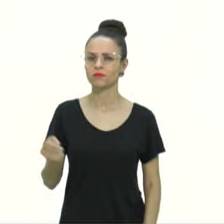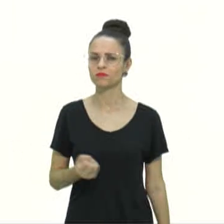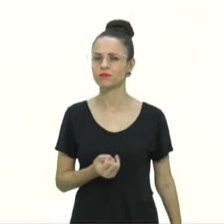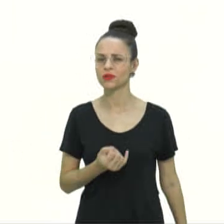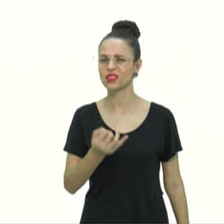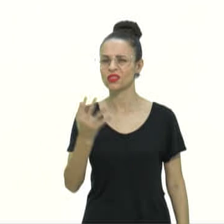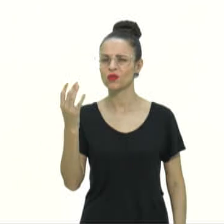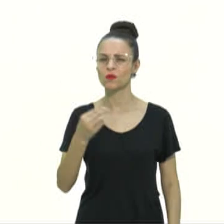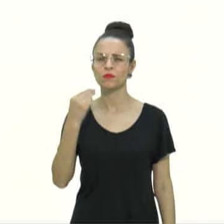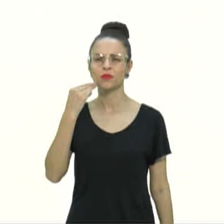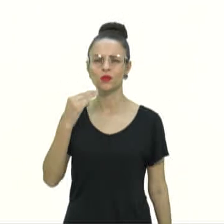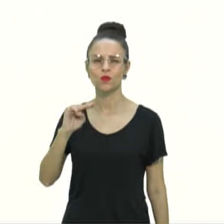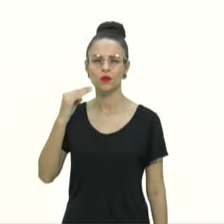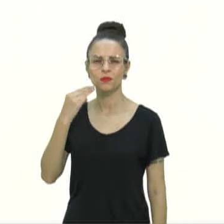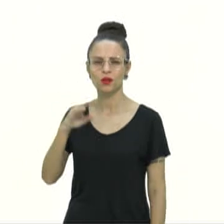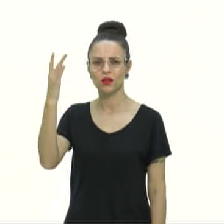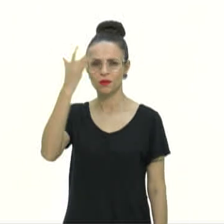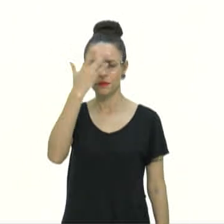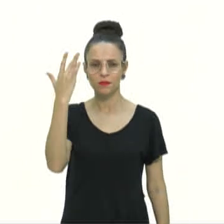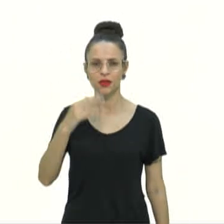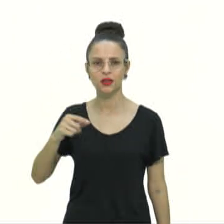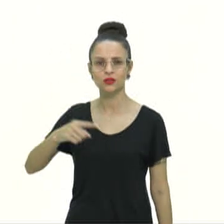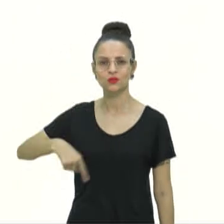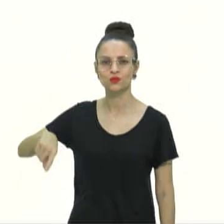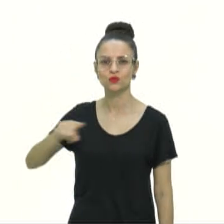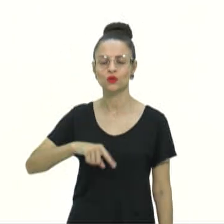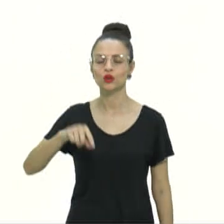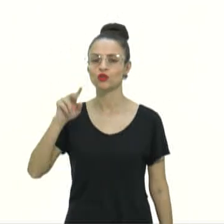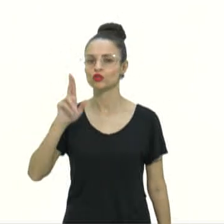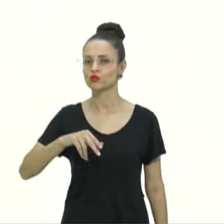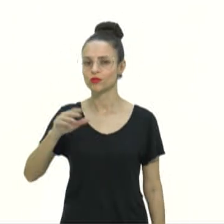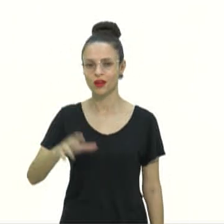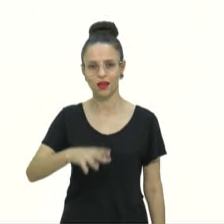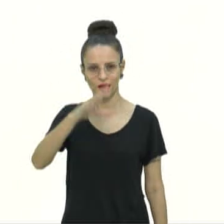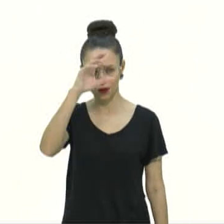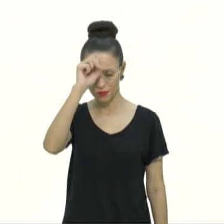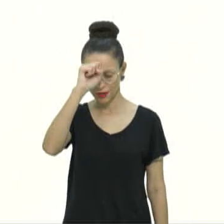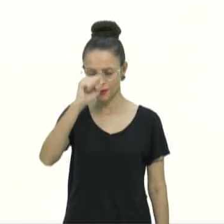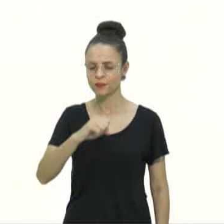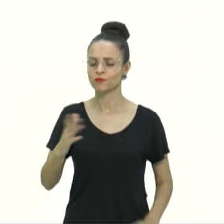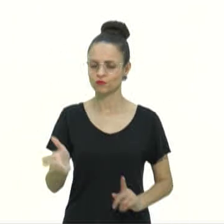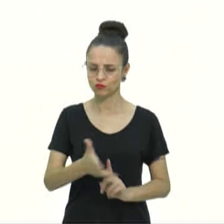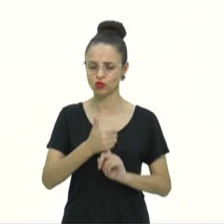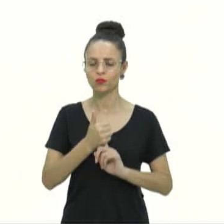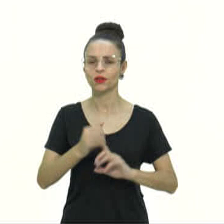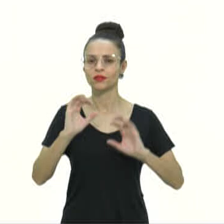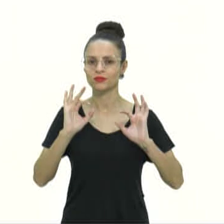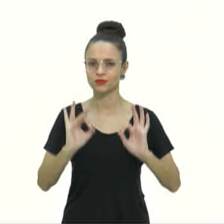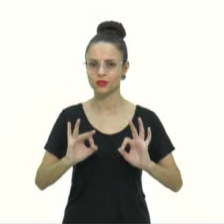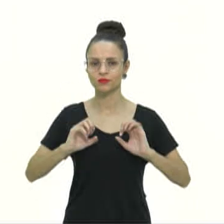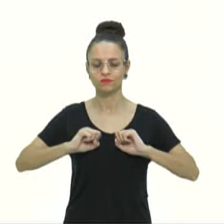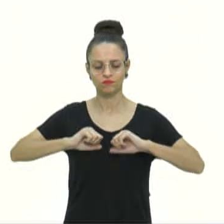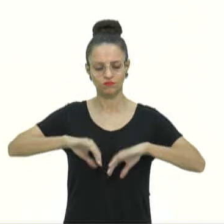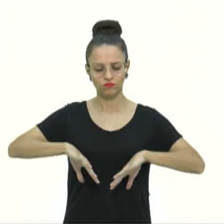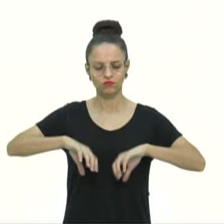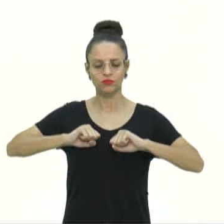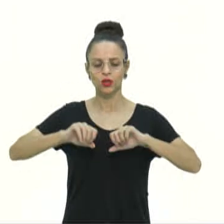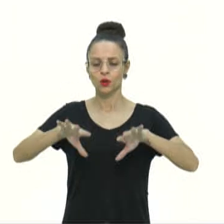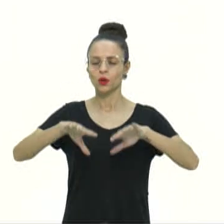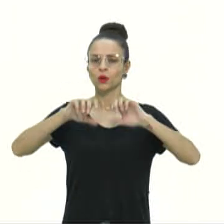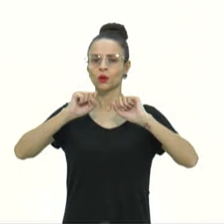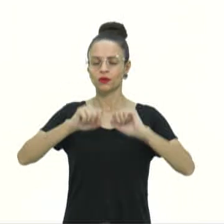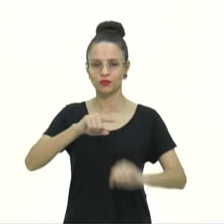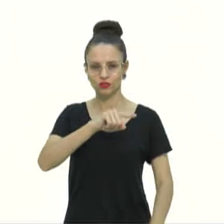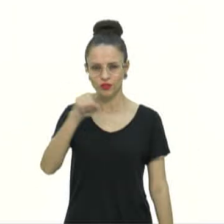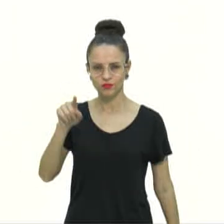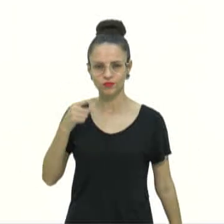e milhões que nunca aprenderam a dominar a arte da respiração correta. Joseph Pilates. Já ouviu